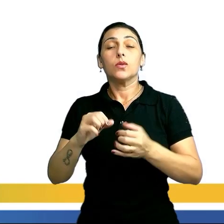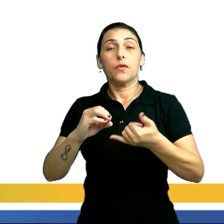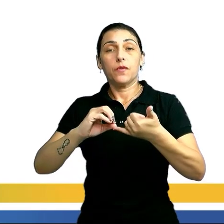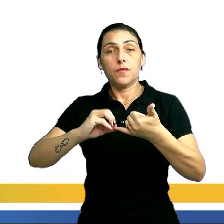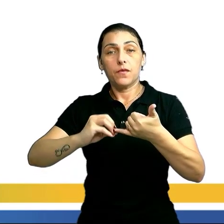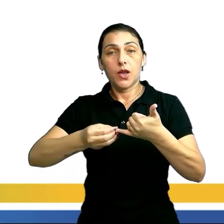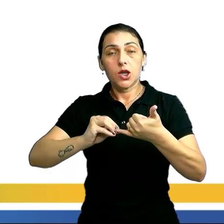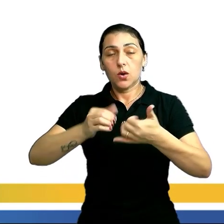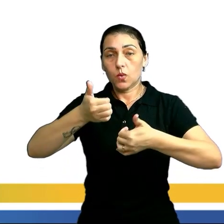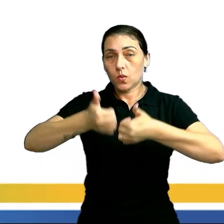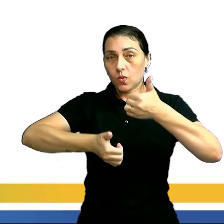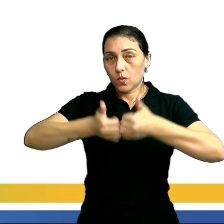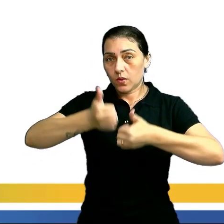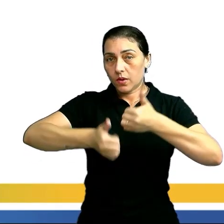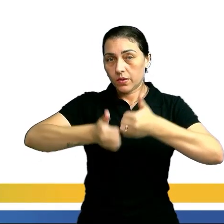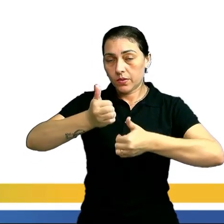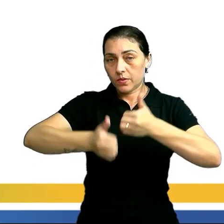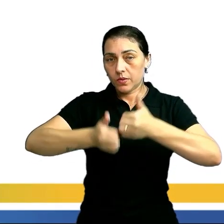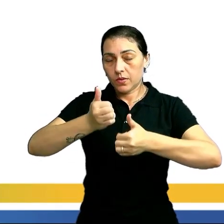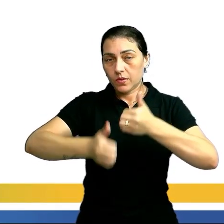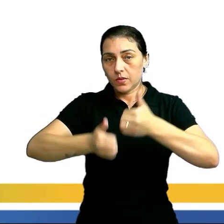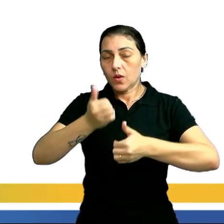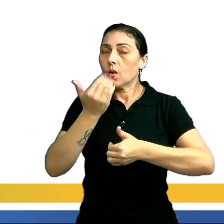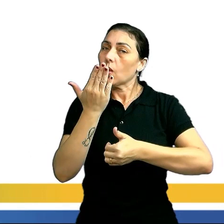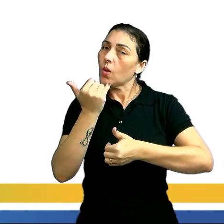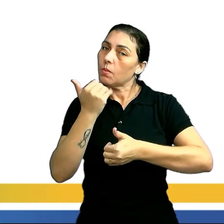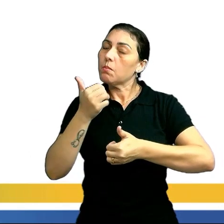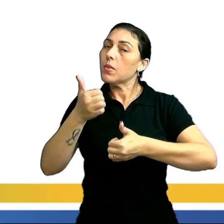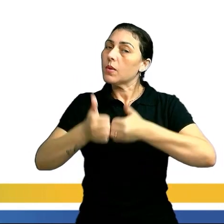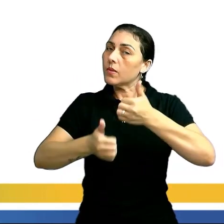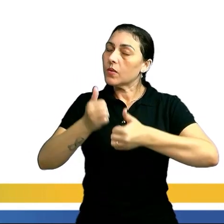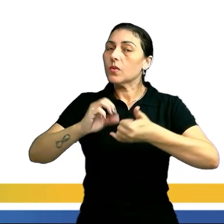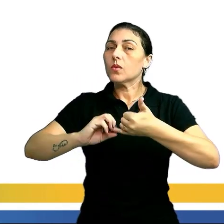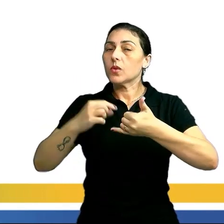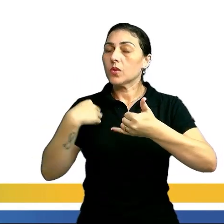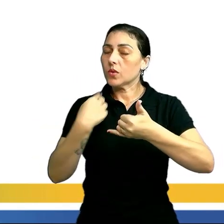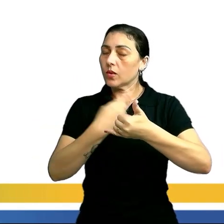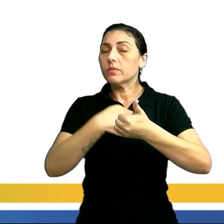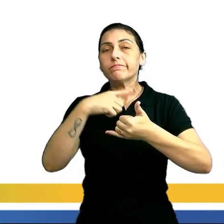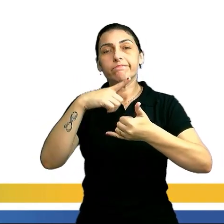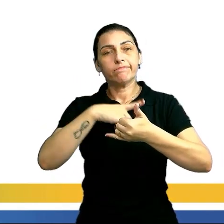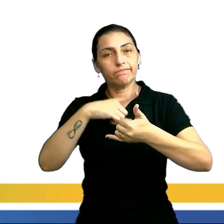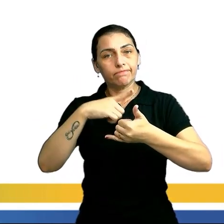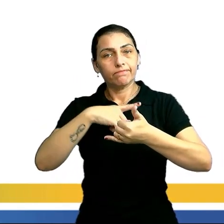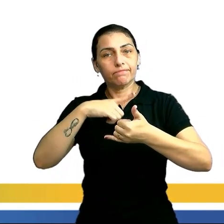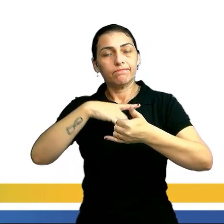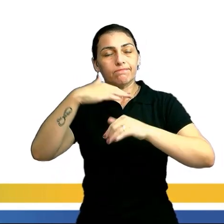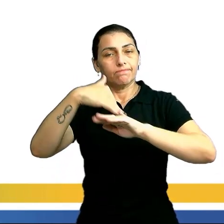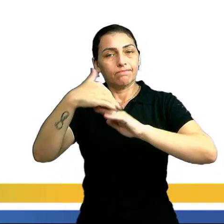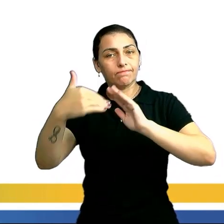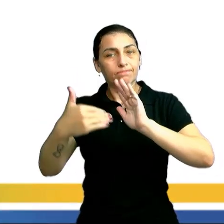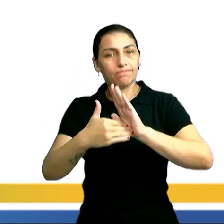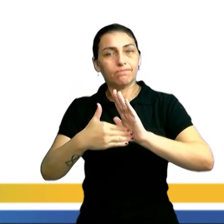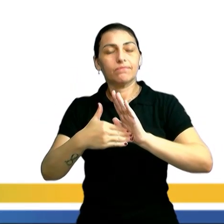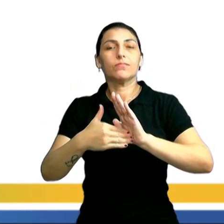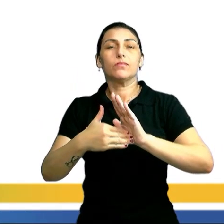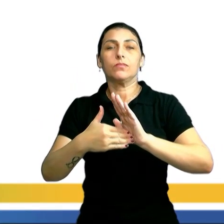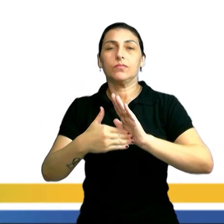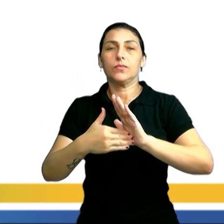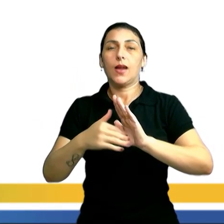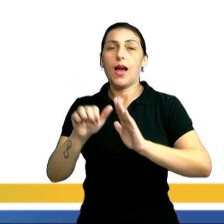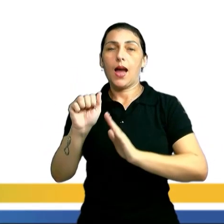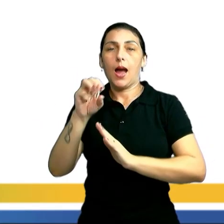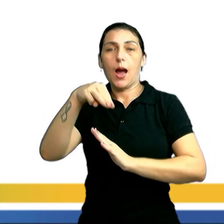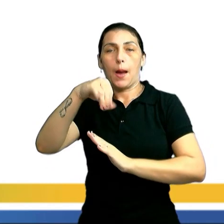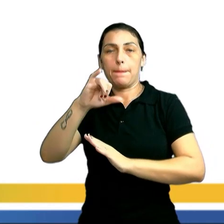feijão com arroz, ok? Então comamos feijão com arroz, que nós vamos ter todo o suprimento de